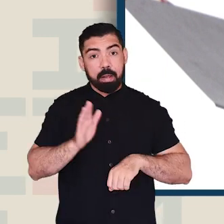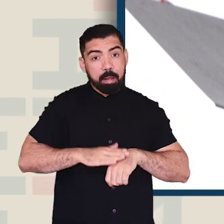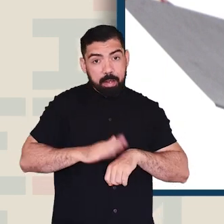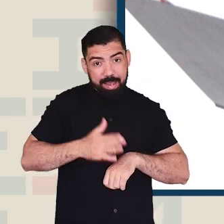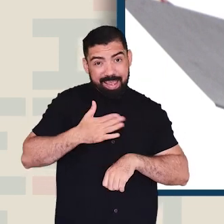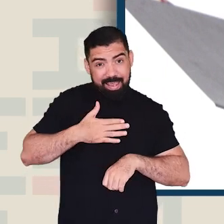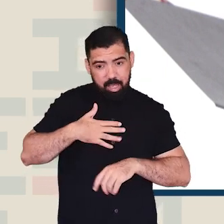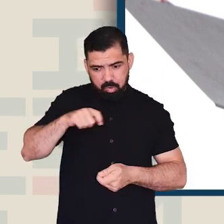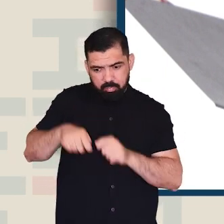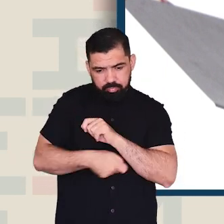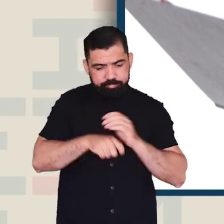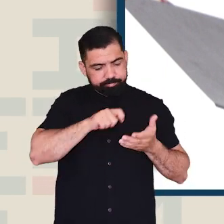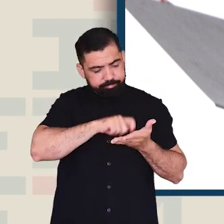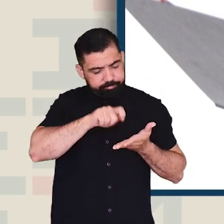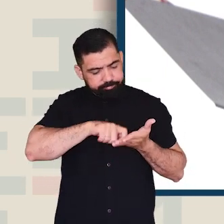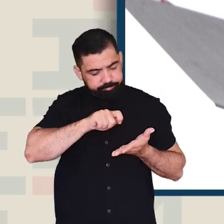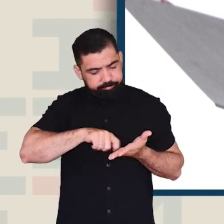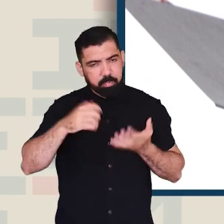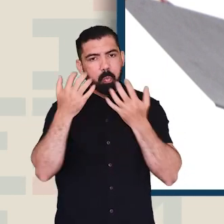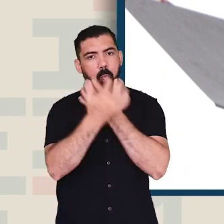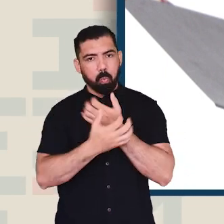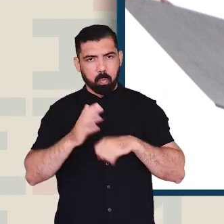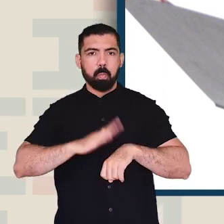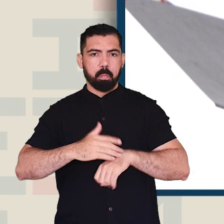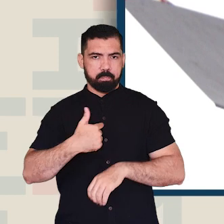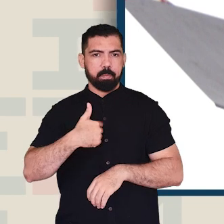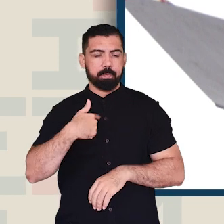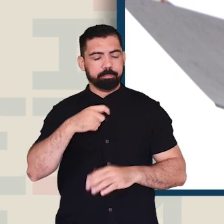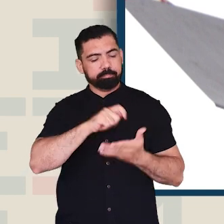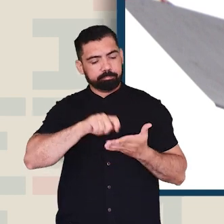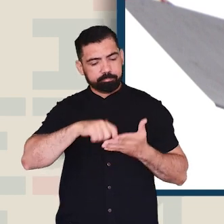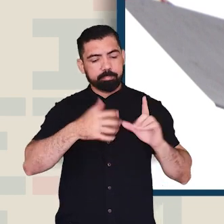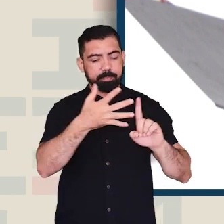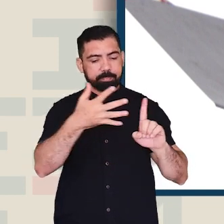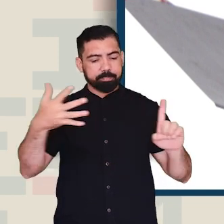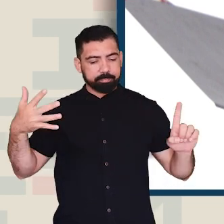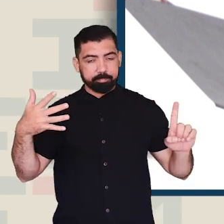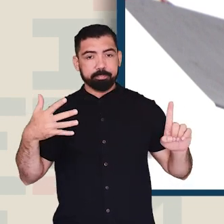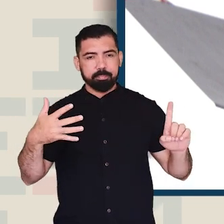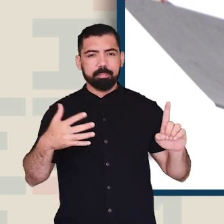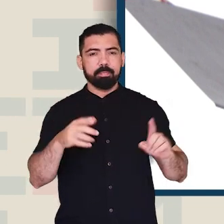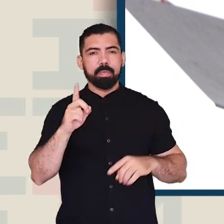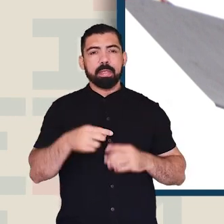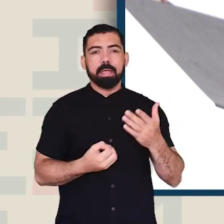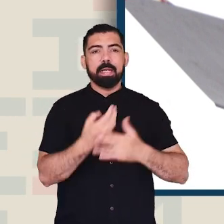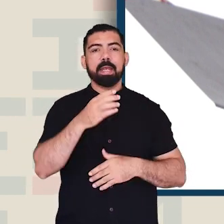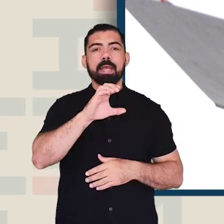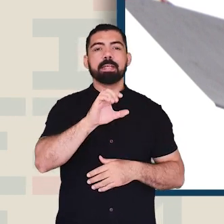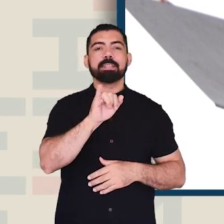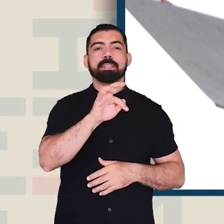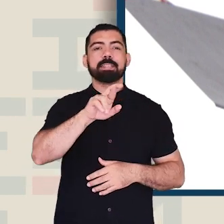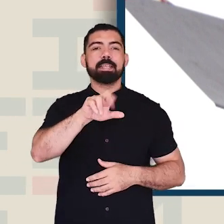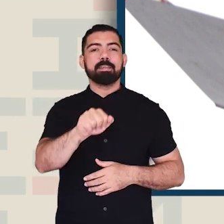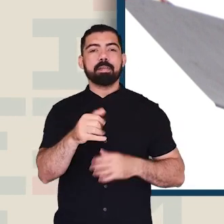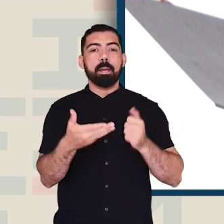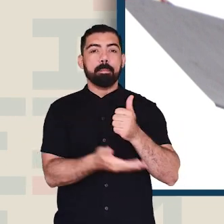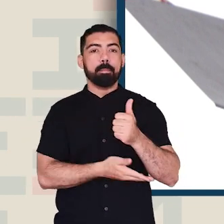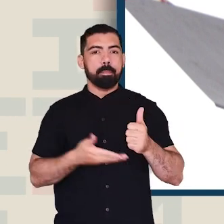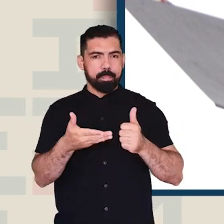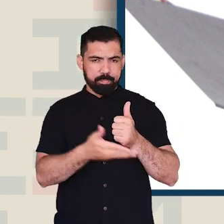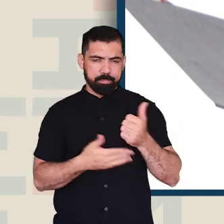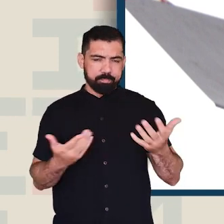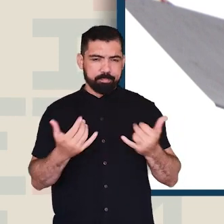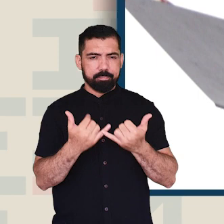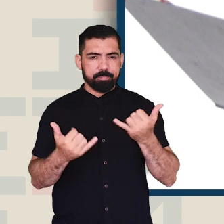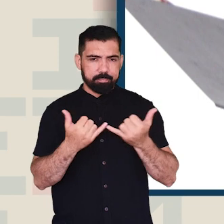eu resolvi escrever as músicas, né? As partituras das músicas, uma cifra básica, a gente chama de uma partitura